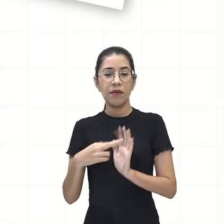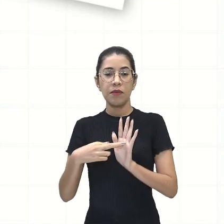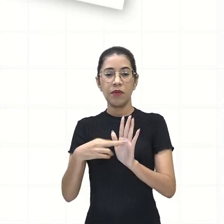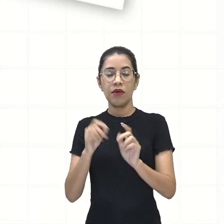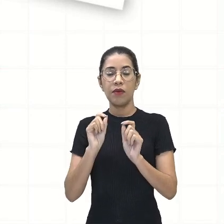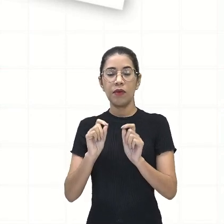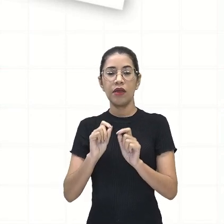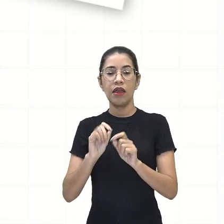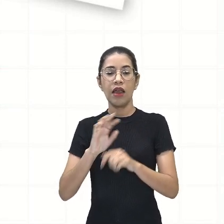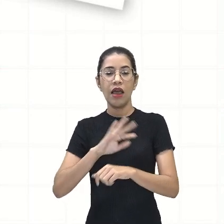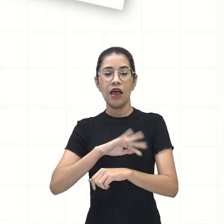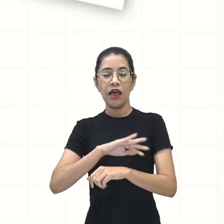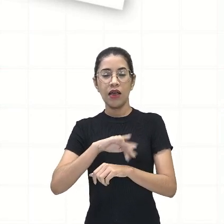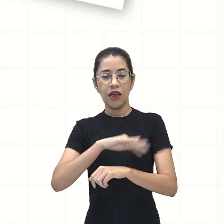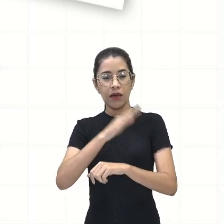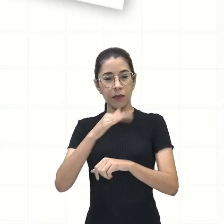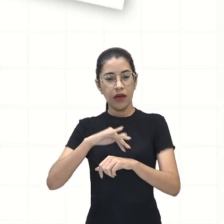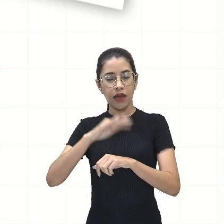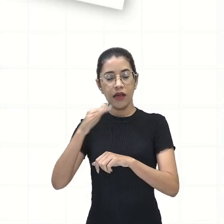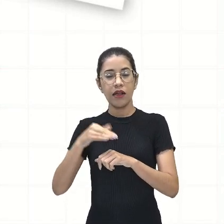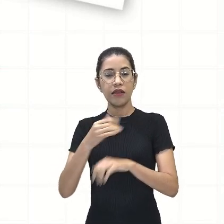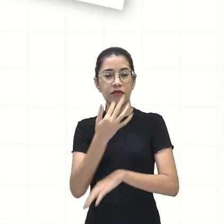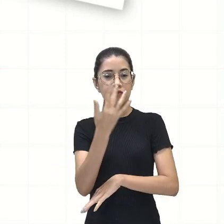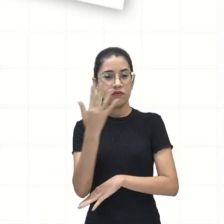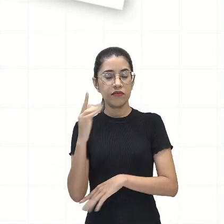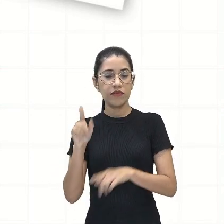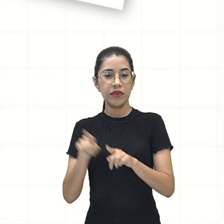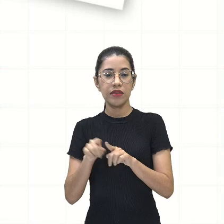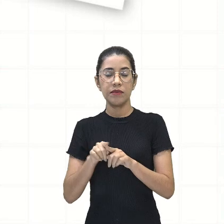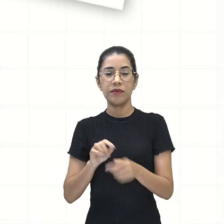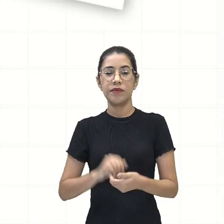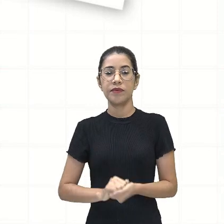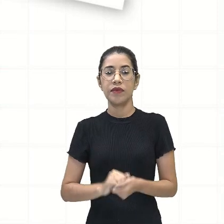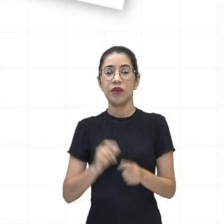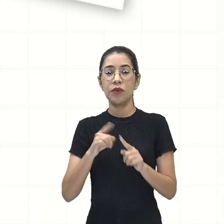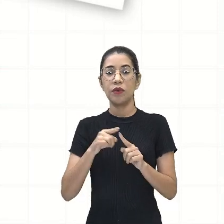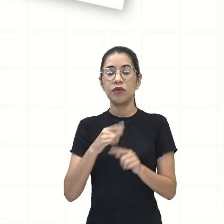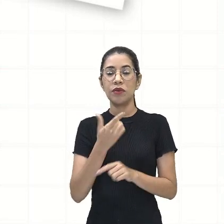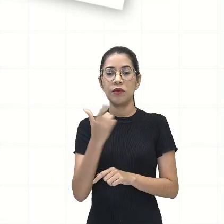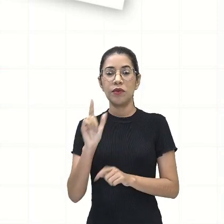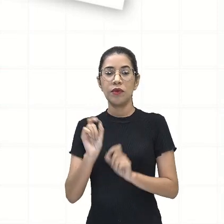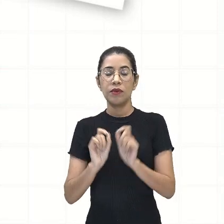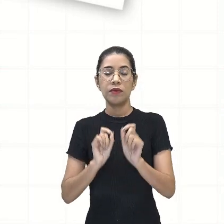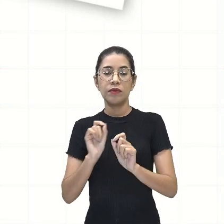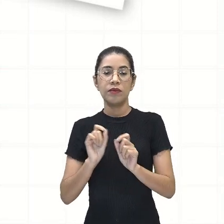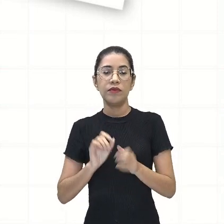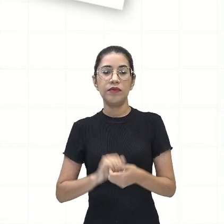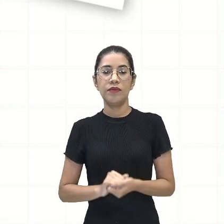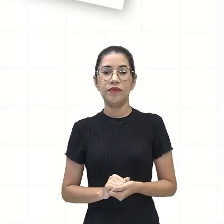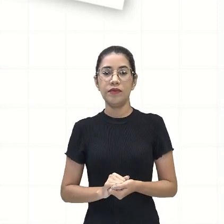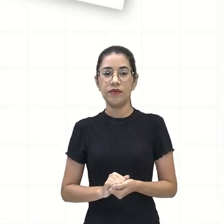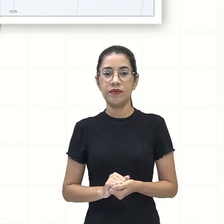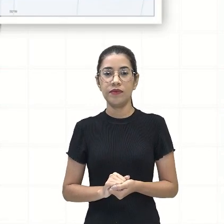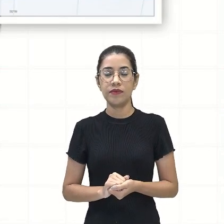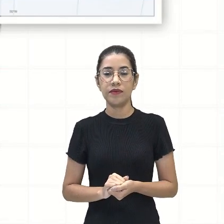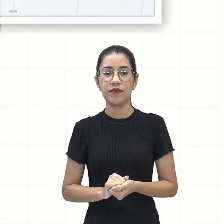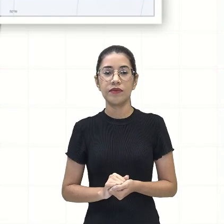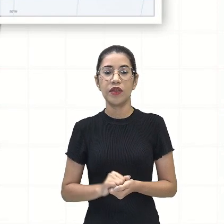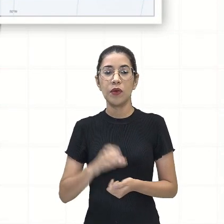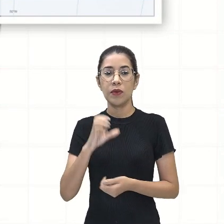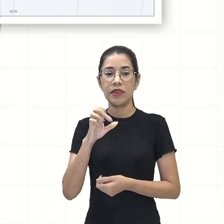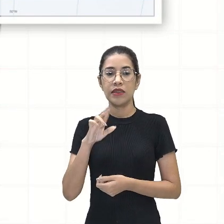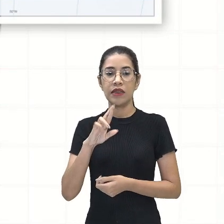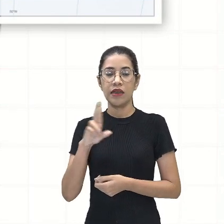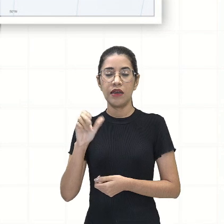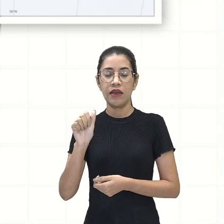nossa Mata Atlântica. Um outro tipo de vegetação aí que cobre o território brasileiro é o cerrado.